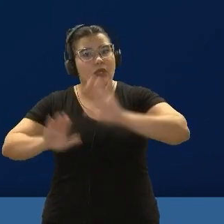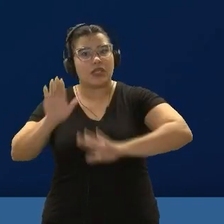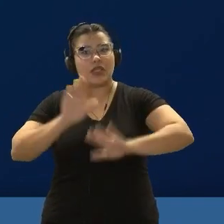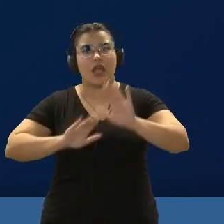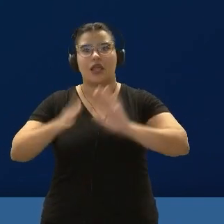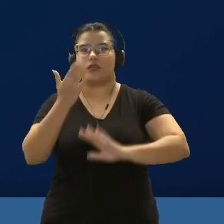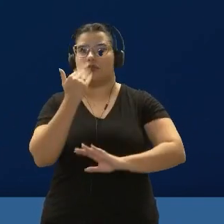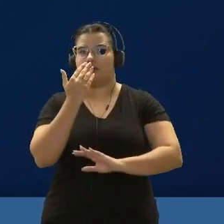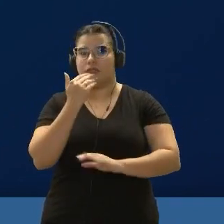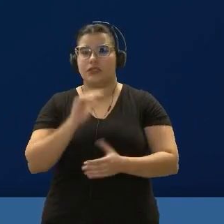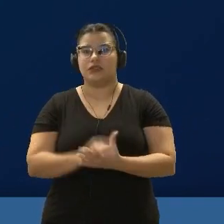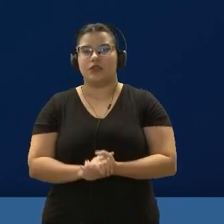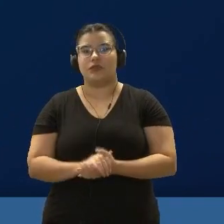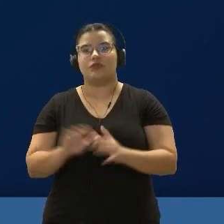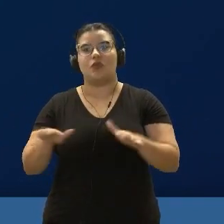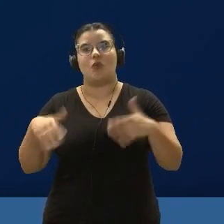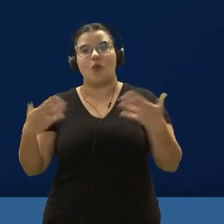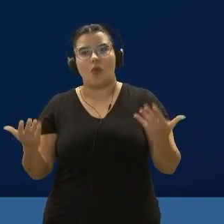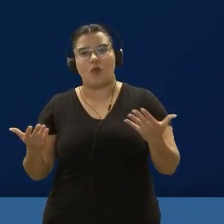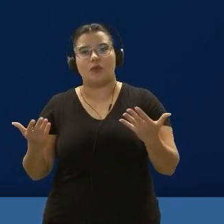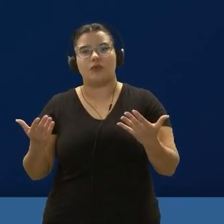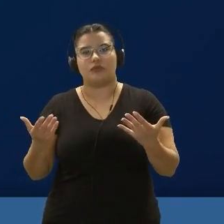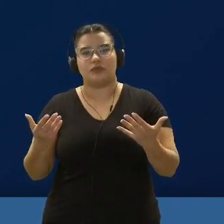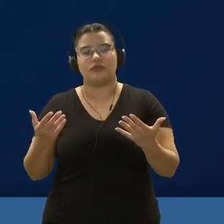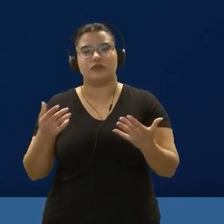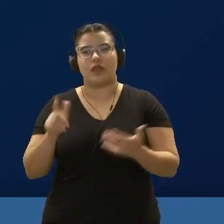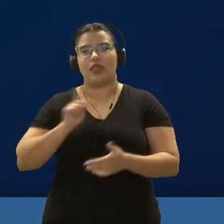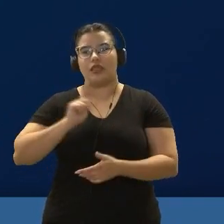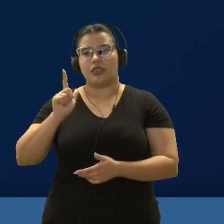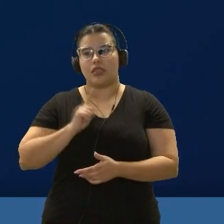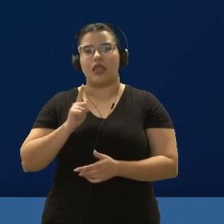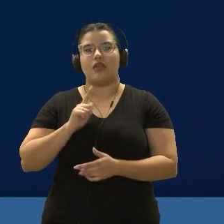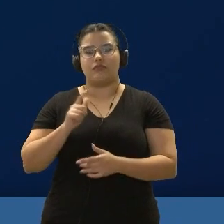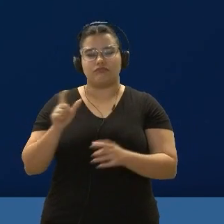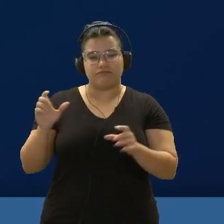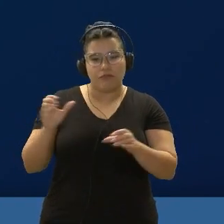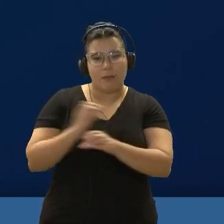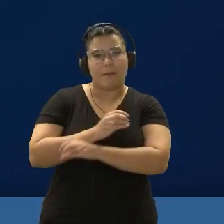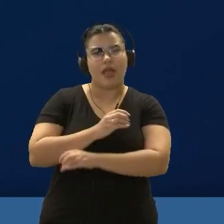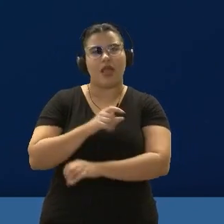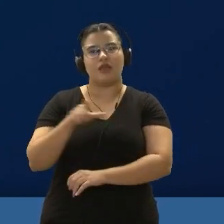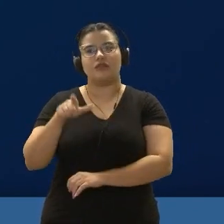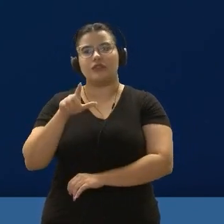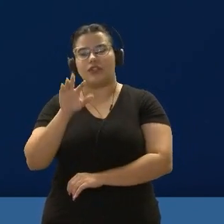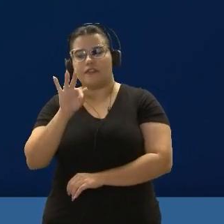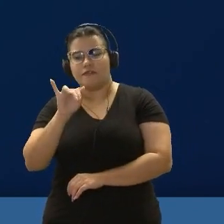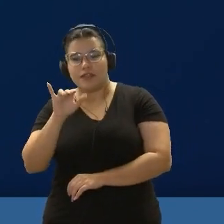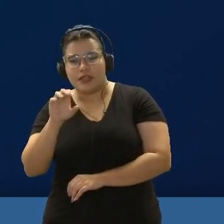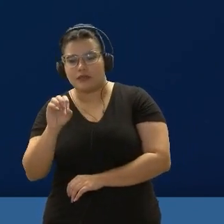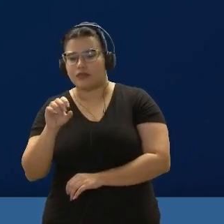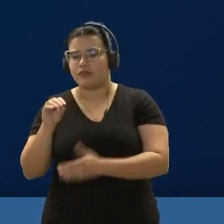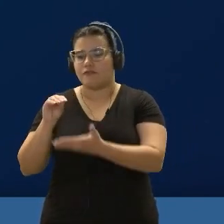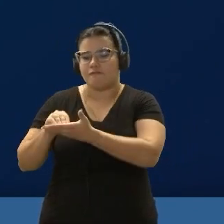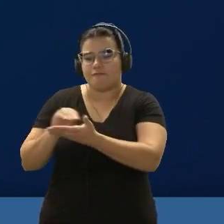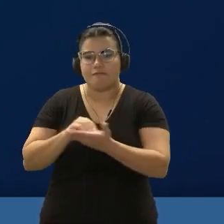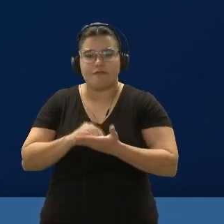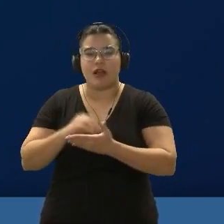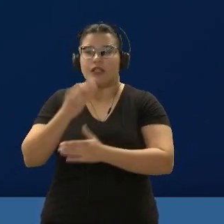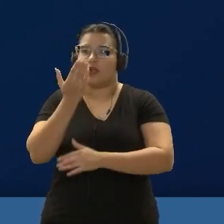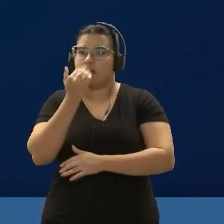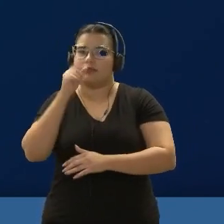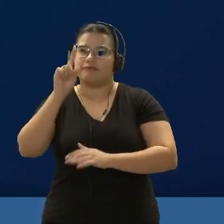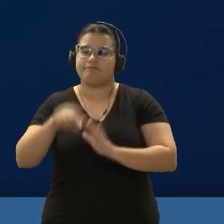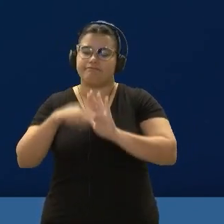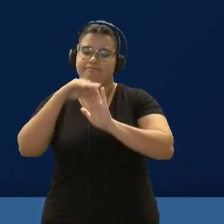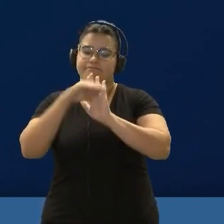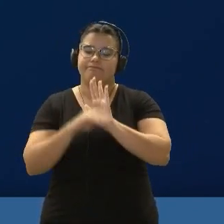alimentação. Ou seja, alimentos ricos em carboidratos complexos, fibras, pobres em glicose são os alimentos de baixo